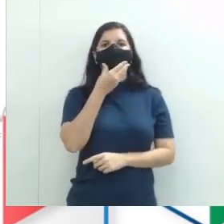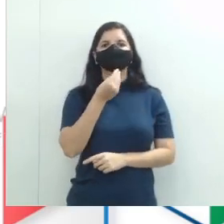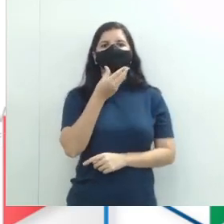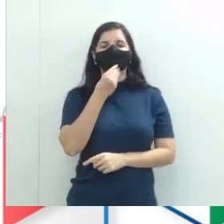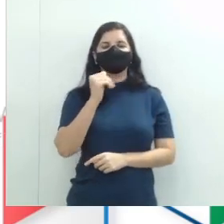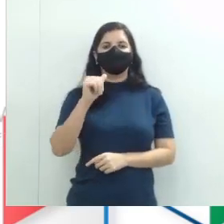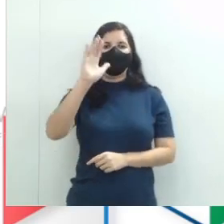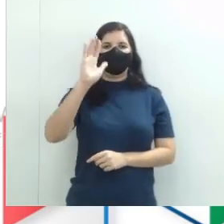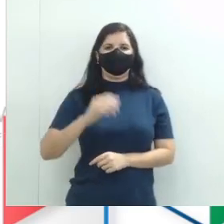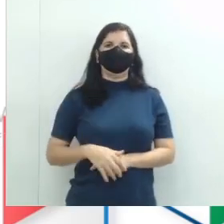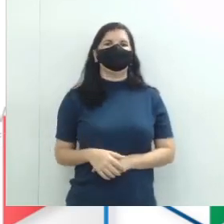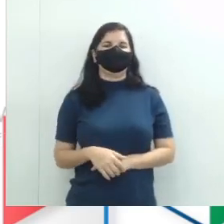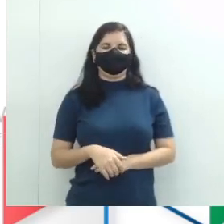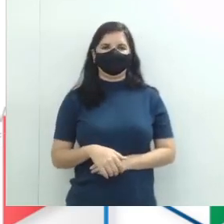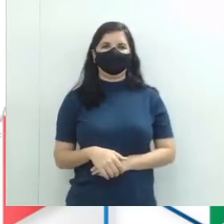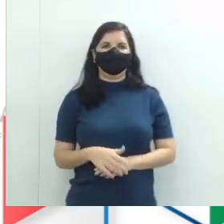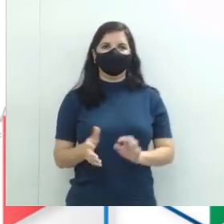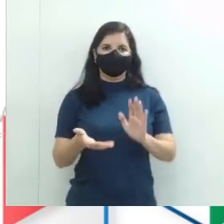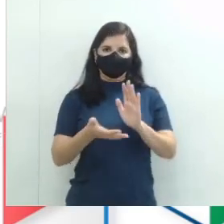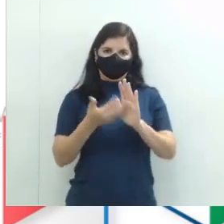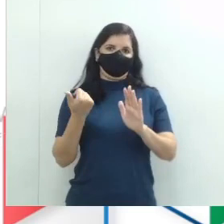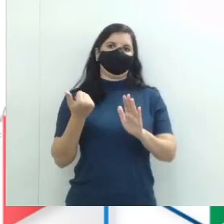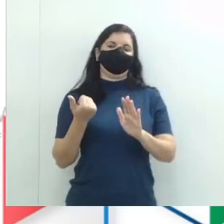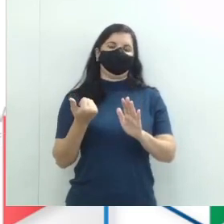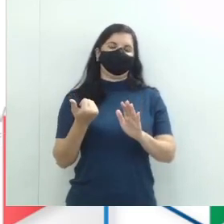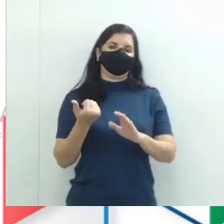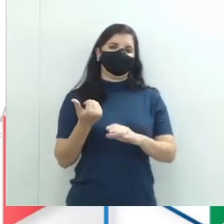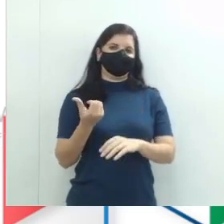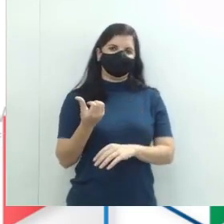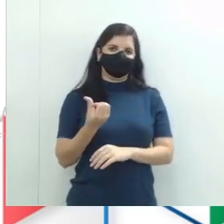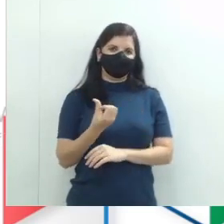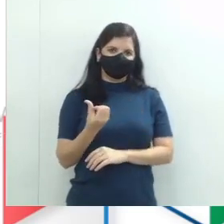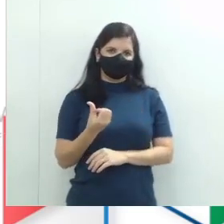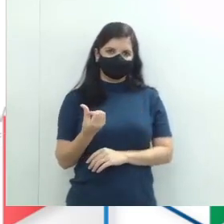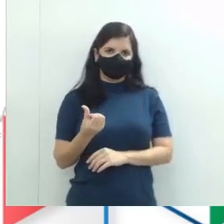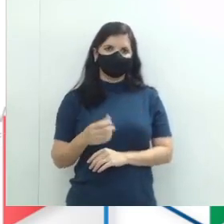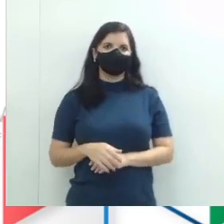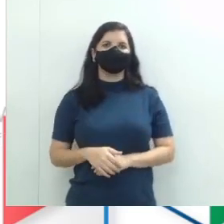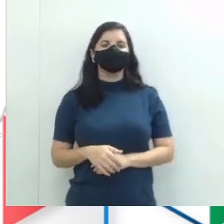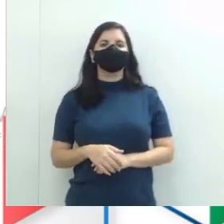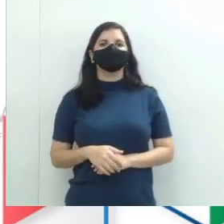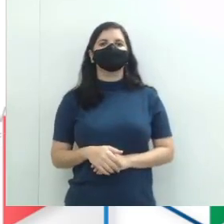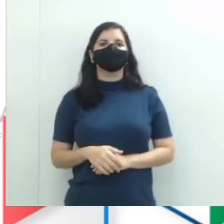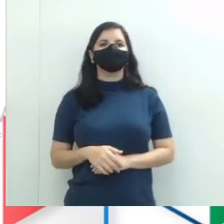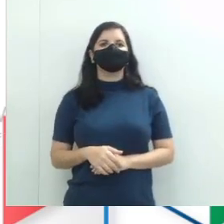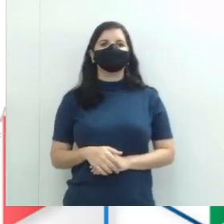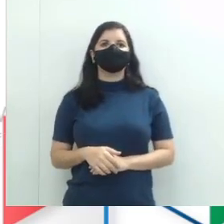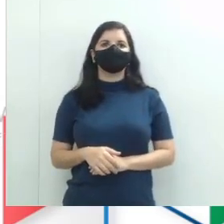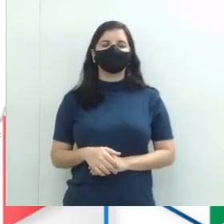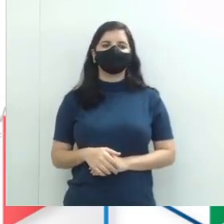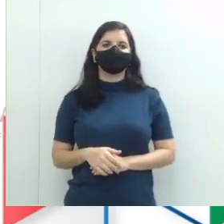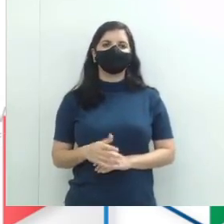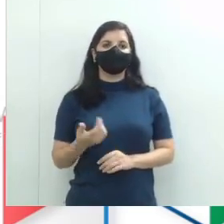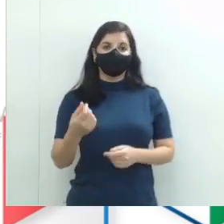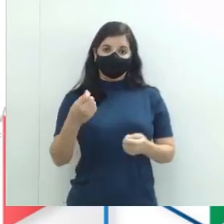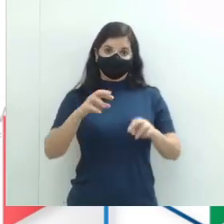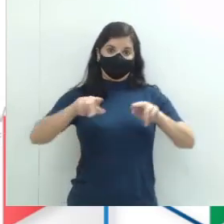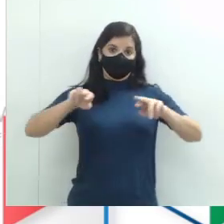a mais. Então, tira aí a quantidade dos 6 e desconsidera isso aí, tá bom? A diferença entre menino e meninas tem que